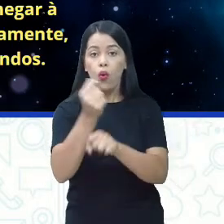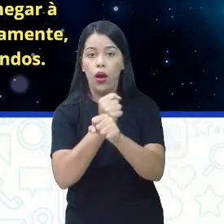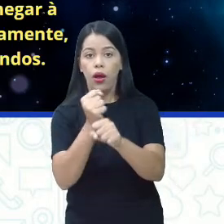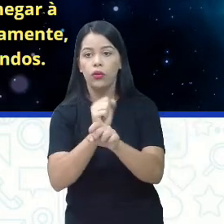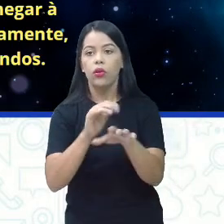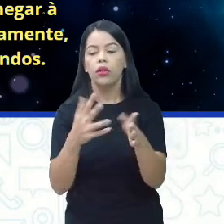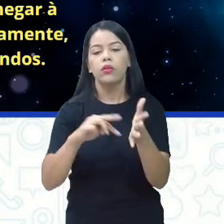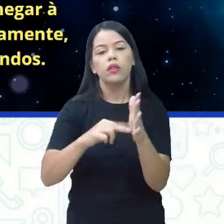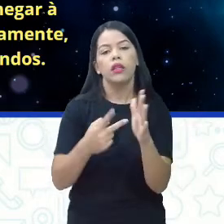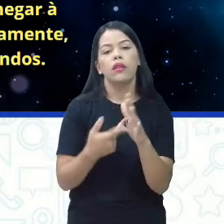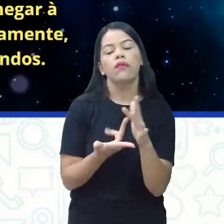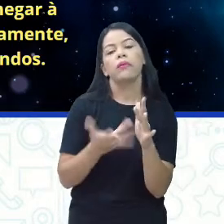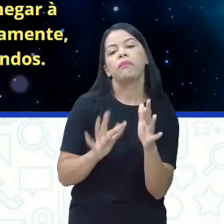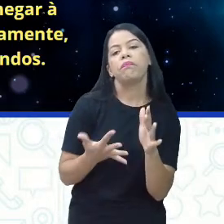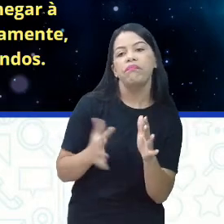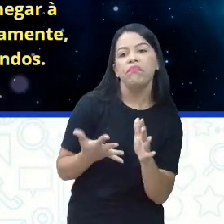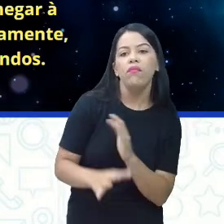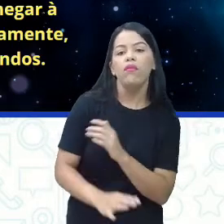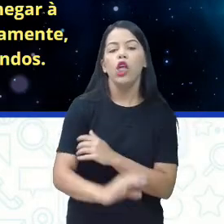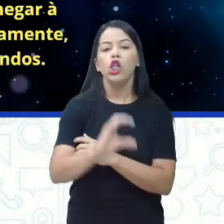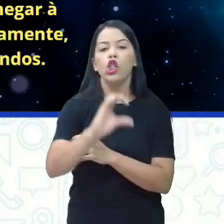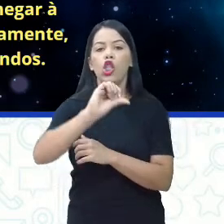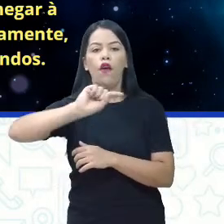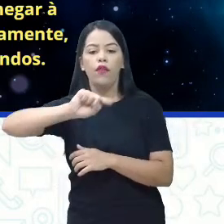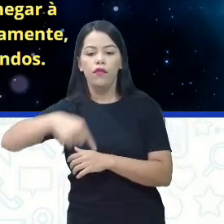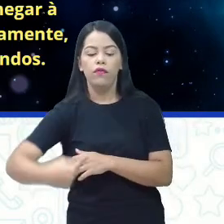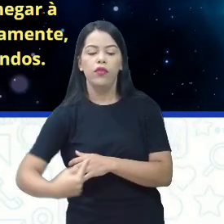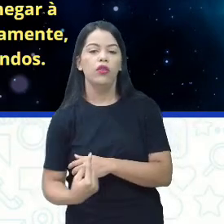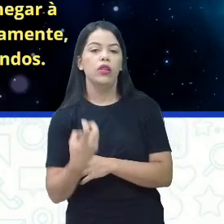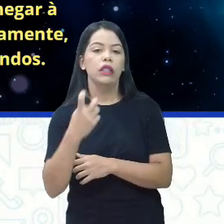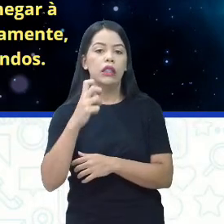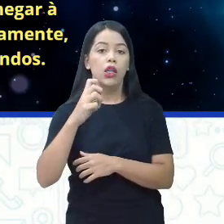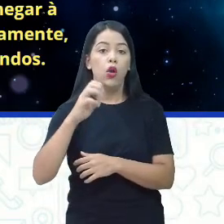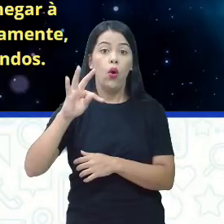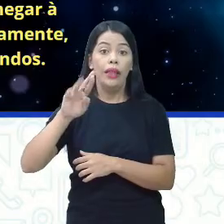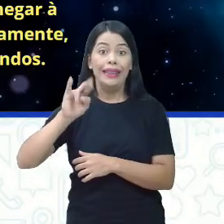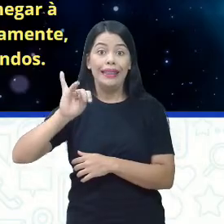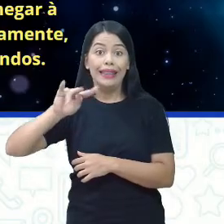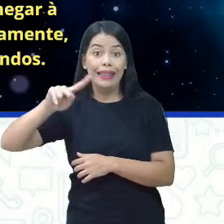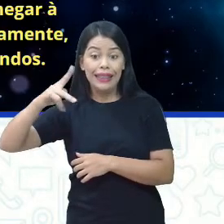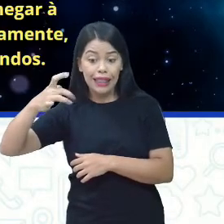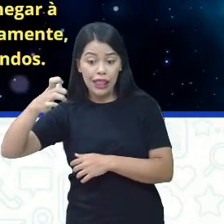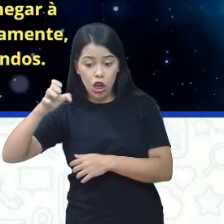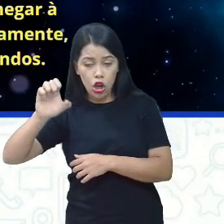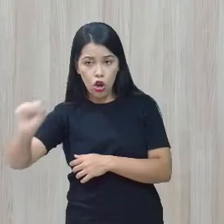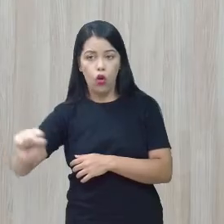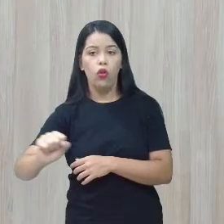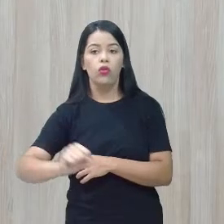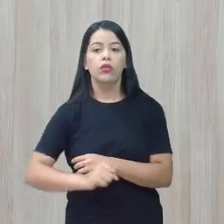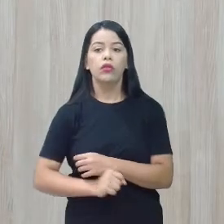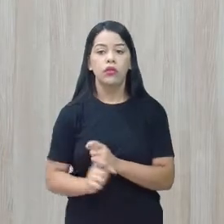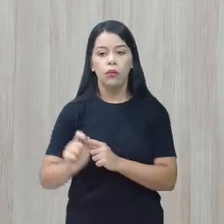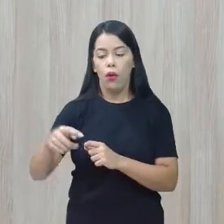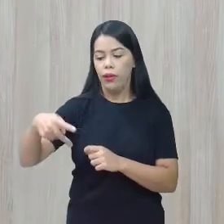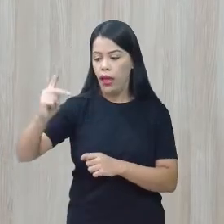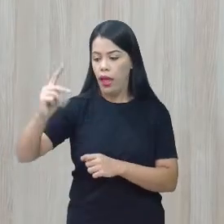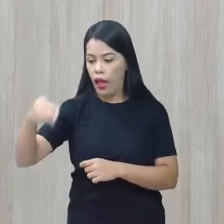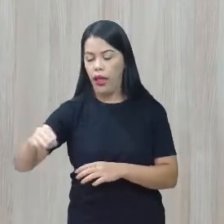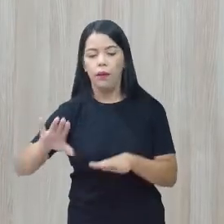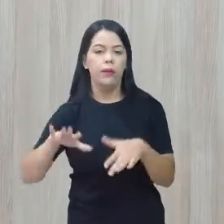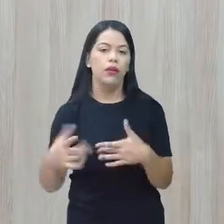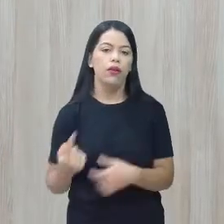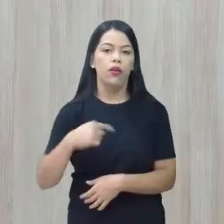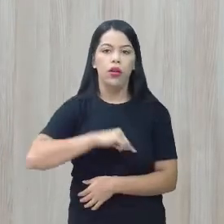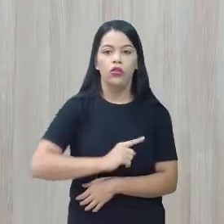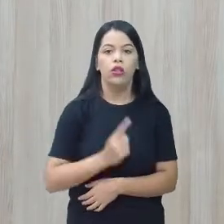a 9,5 trilhões de quilômetros. Eita, que é quilômetro que só a bexiga, né não? E a gente viu